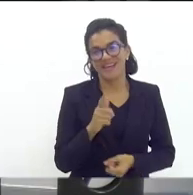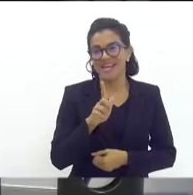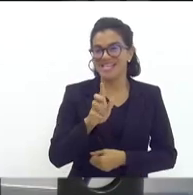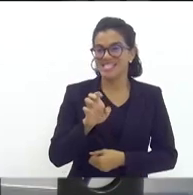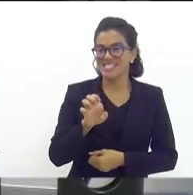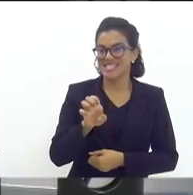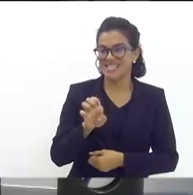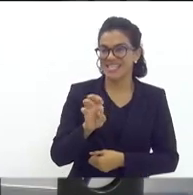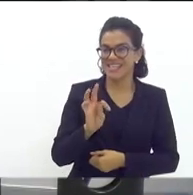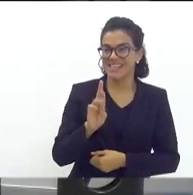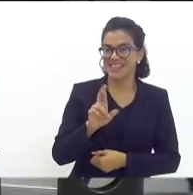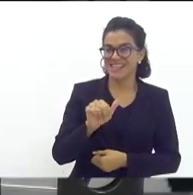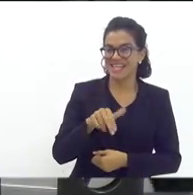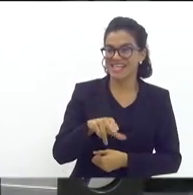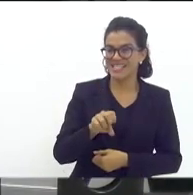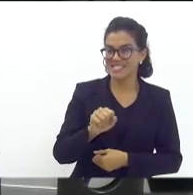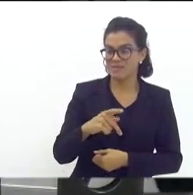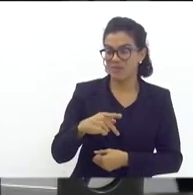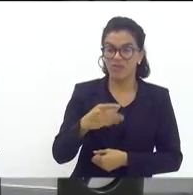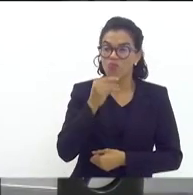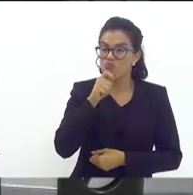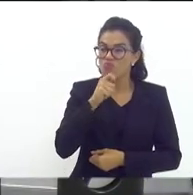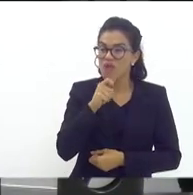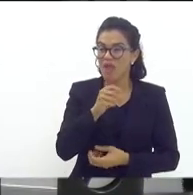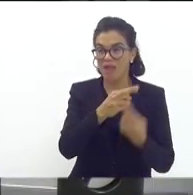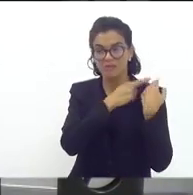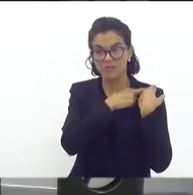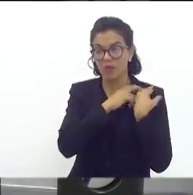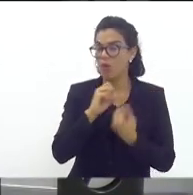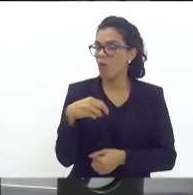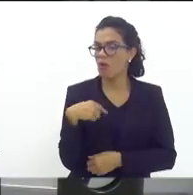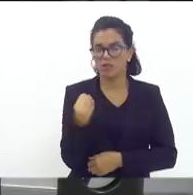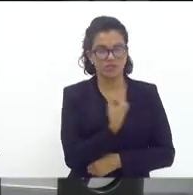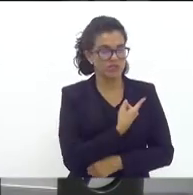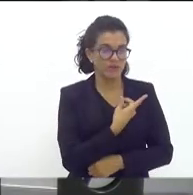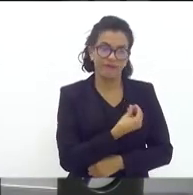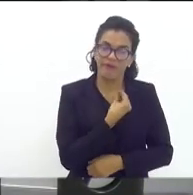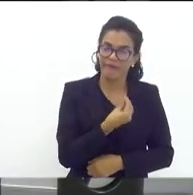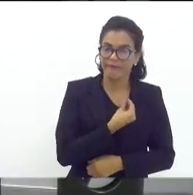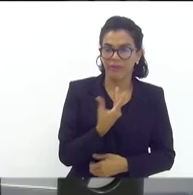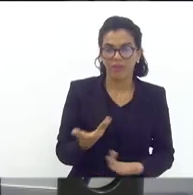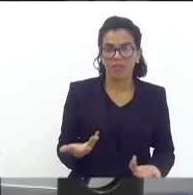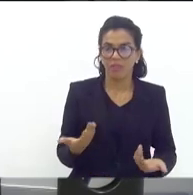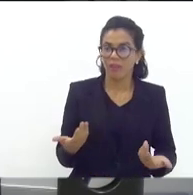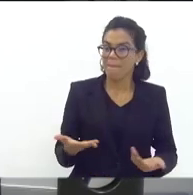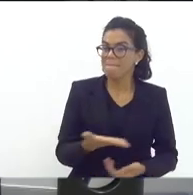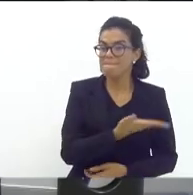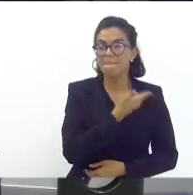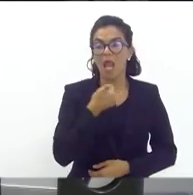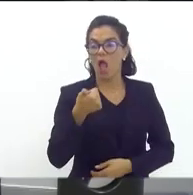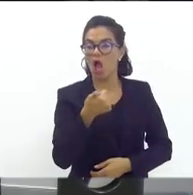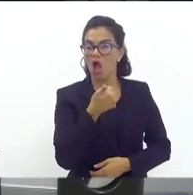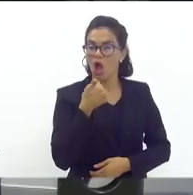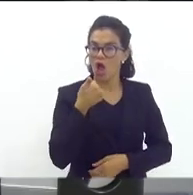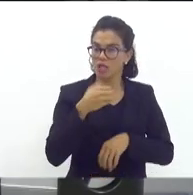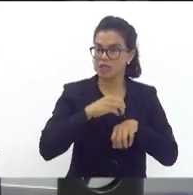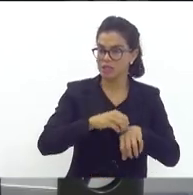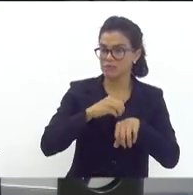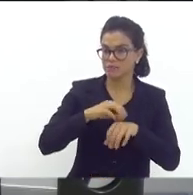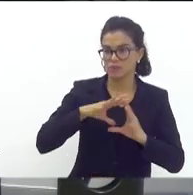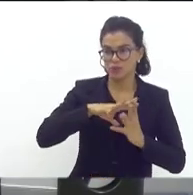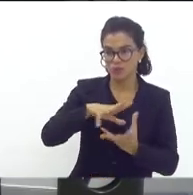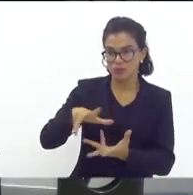é absolutamente qualificada incompetente ou a gente vive sobre a égide do melhor serviço de transporte do mundo